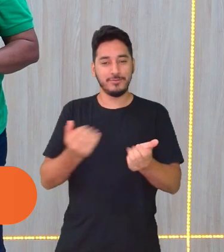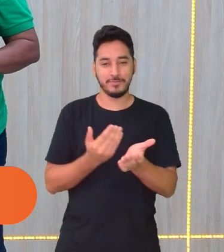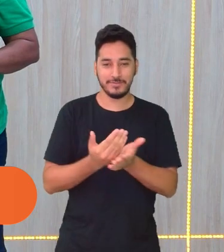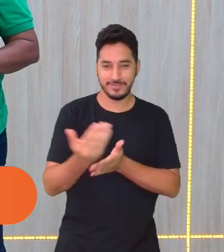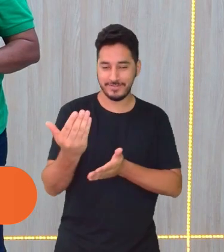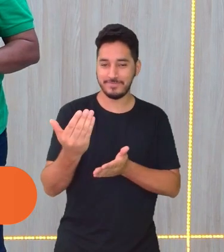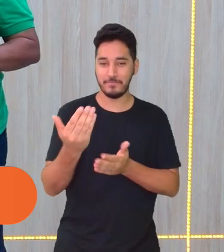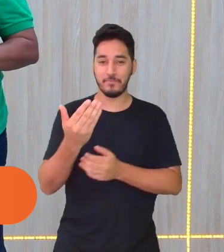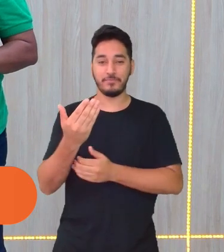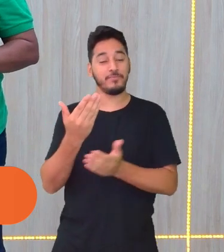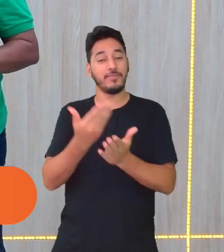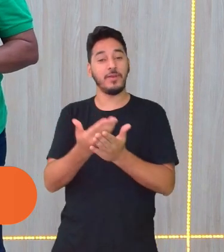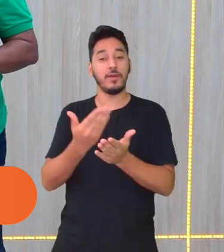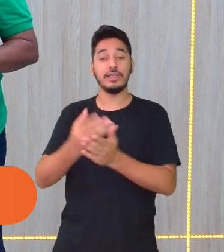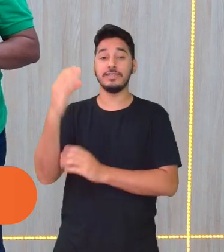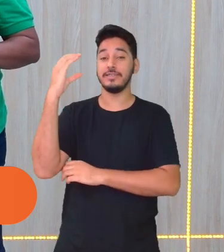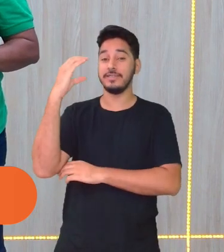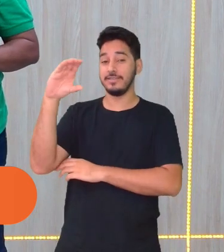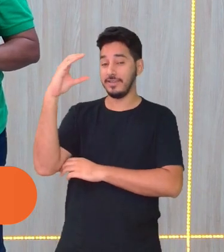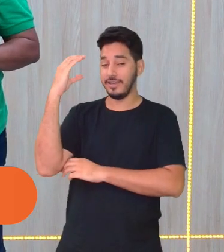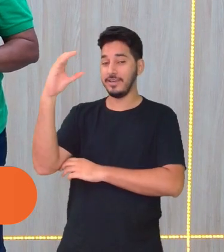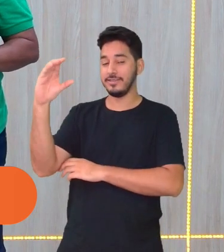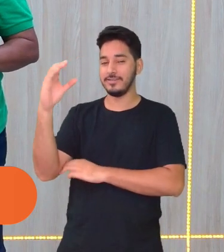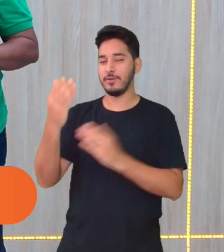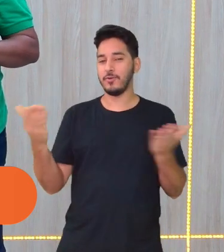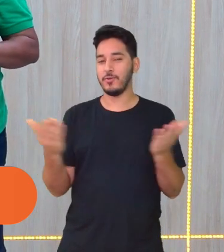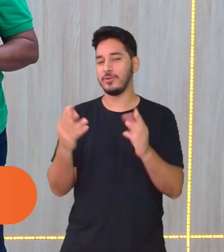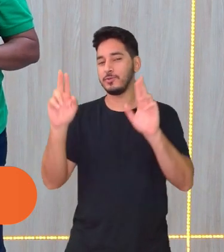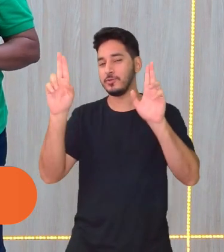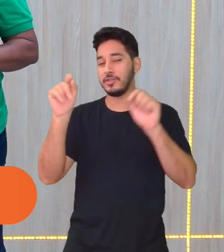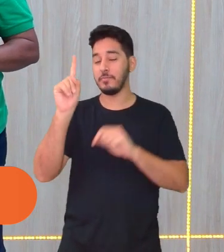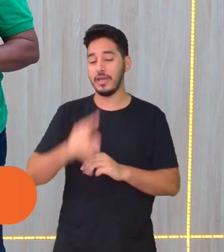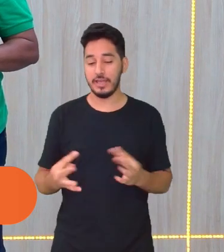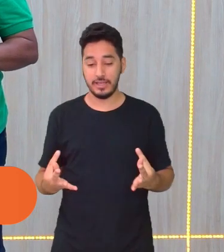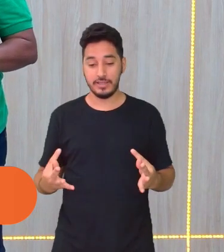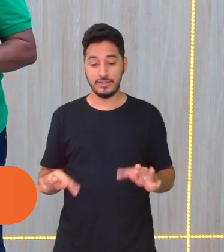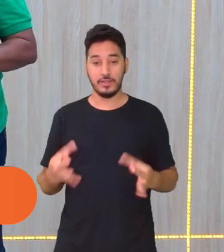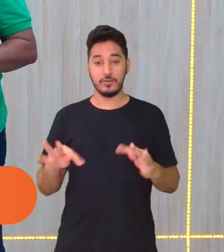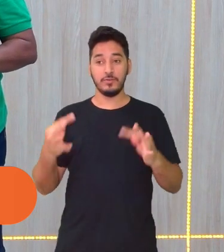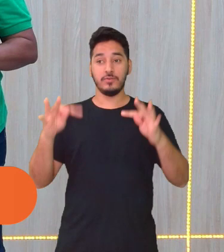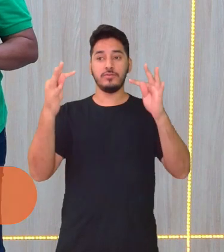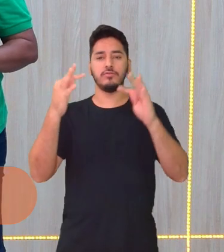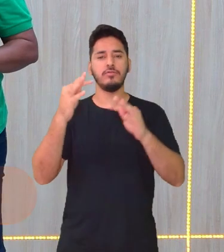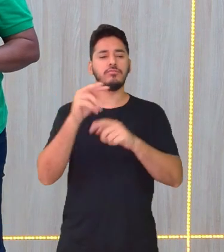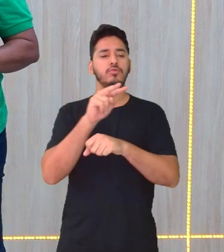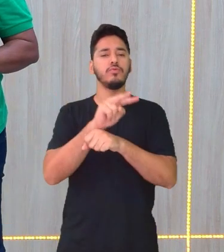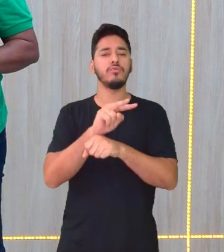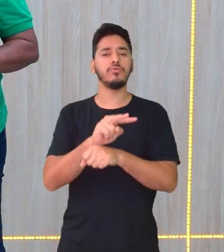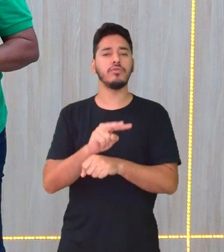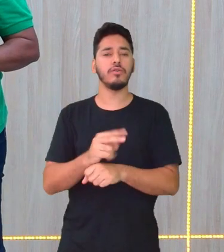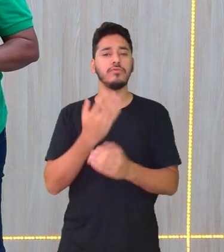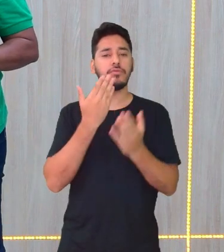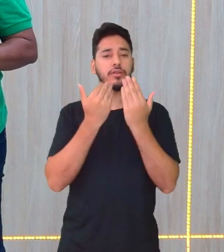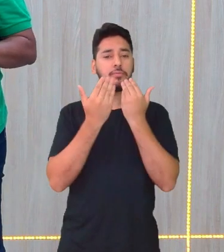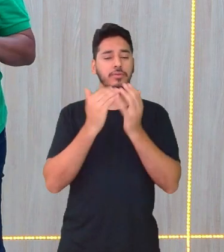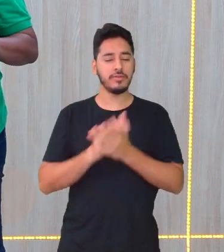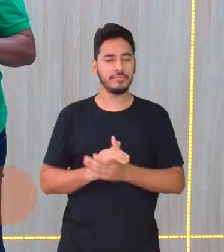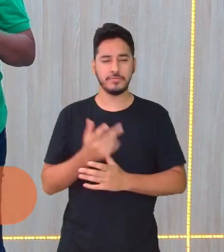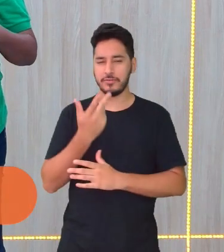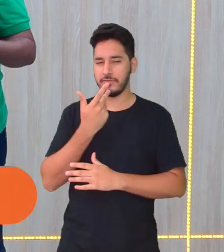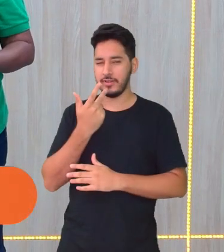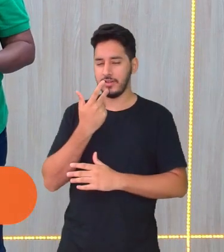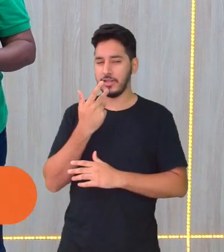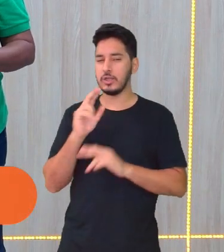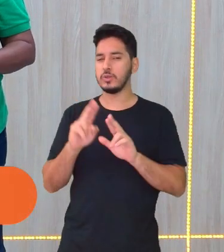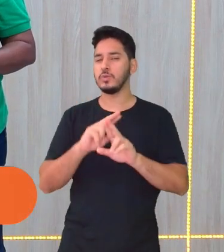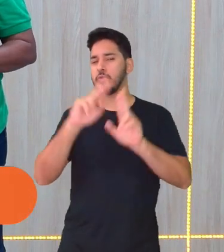uma aula de ciências. Nosso tema hoje é tecnologia de conservação dos alimentos. A gente vai falar um pouquinho